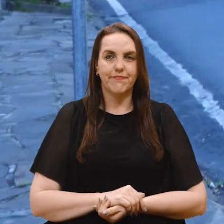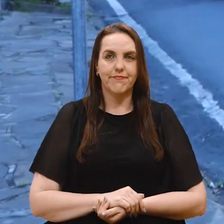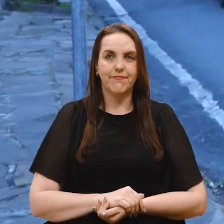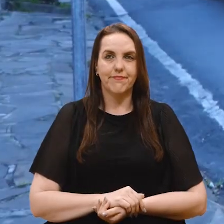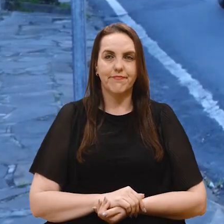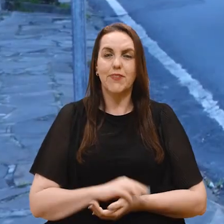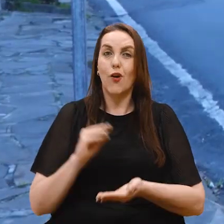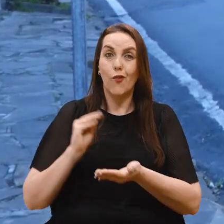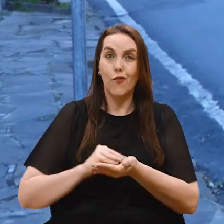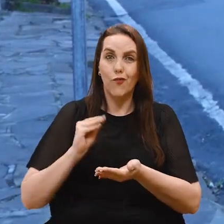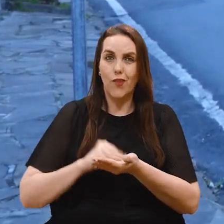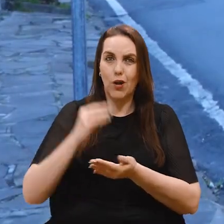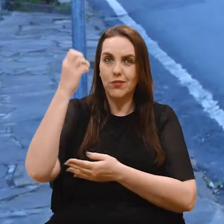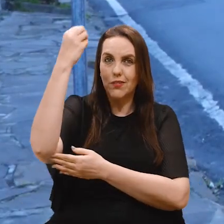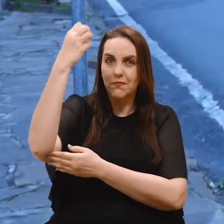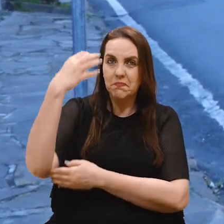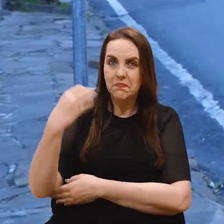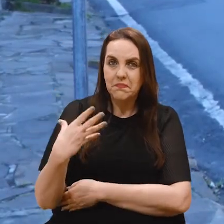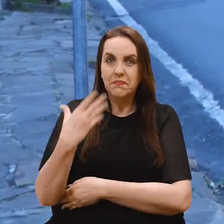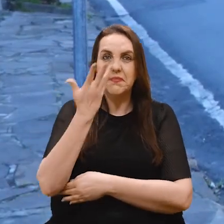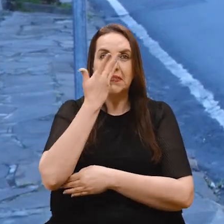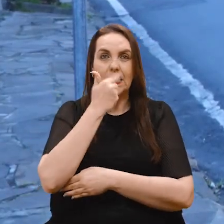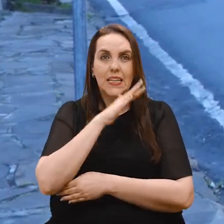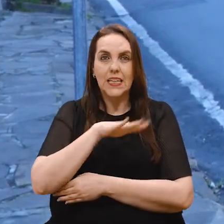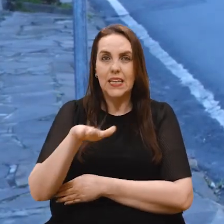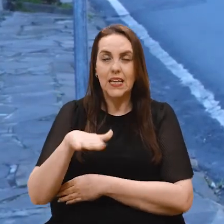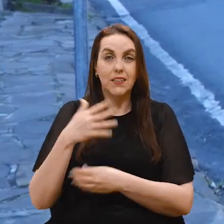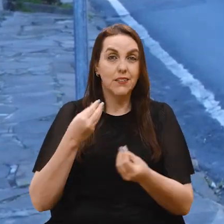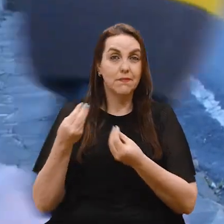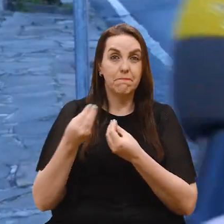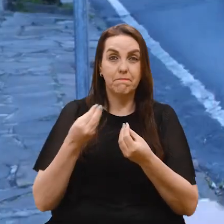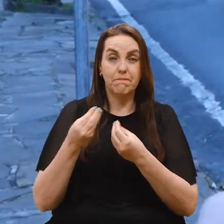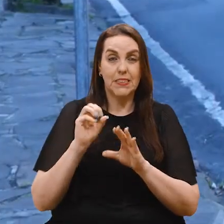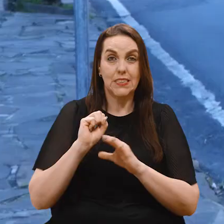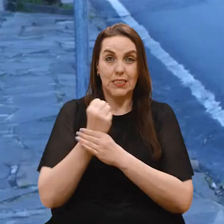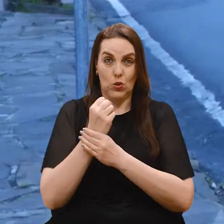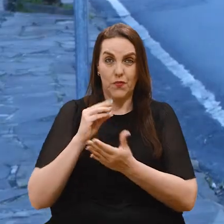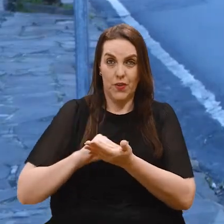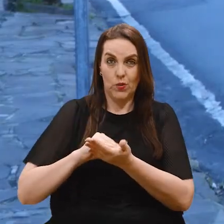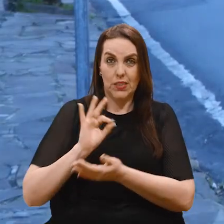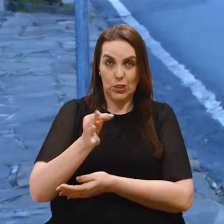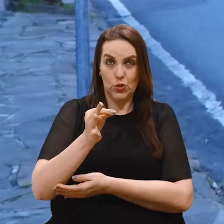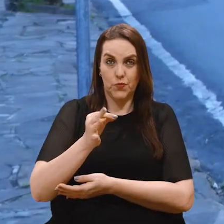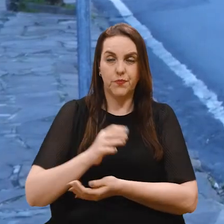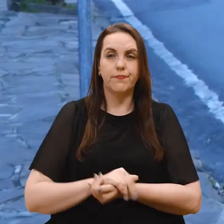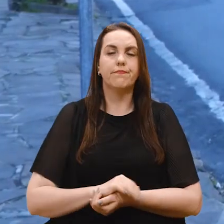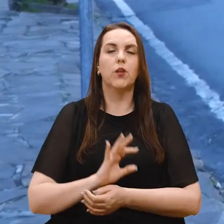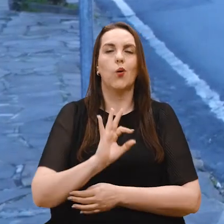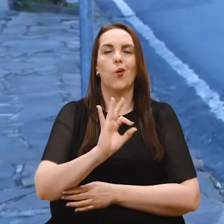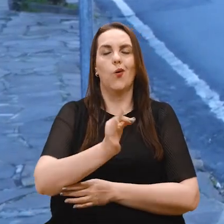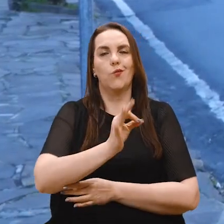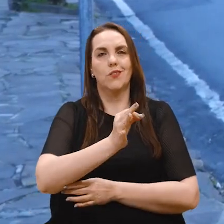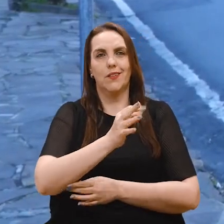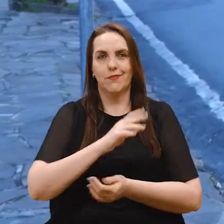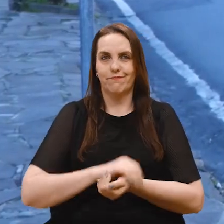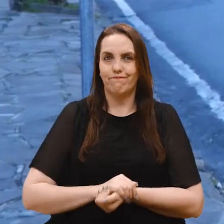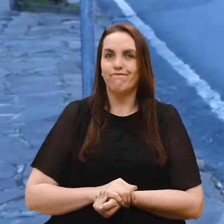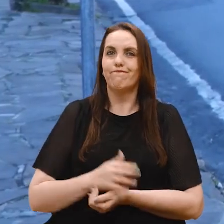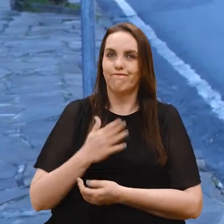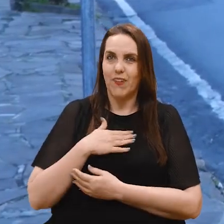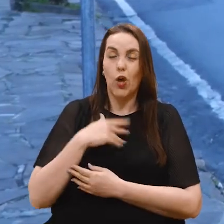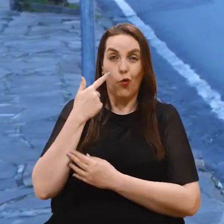Falta sinalização, as crianças estão passando por uma condição de insegurança. Sim, com certeza. Eu até